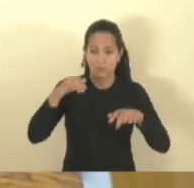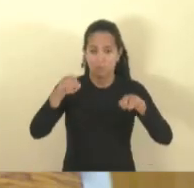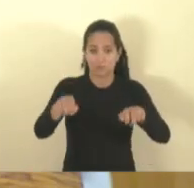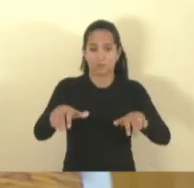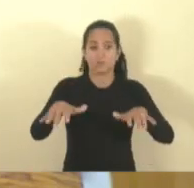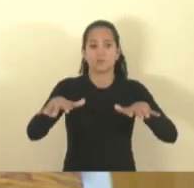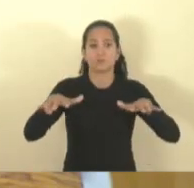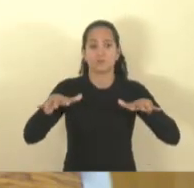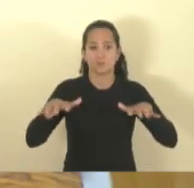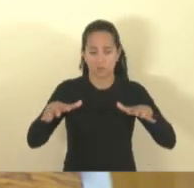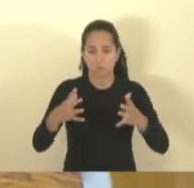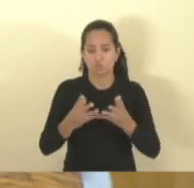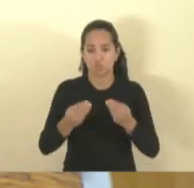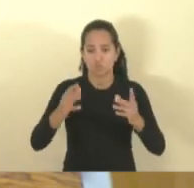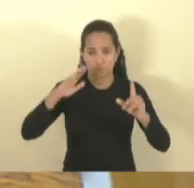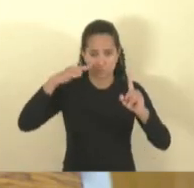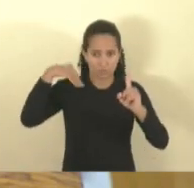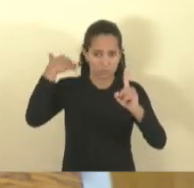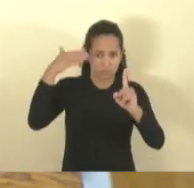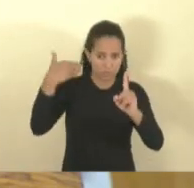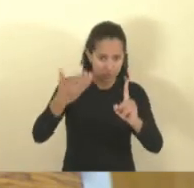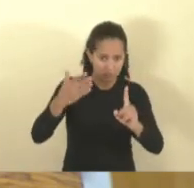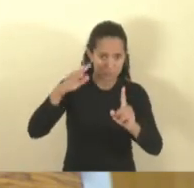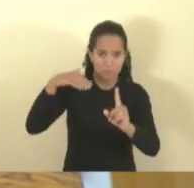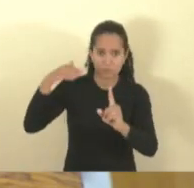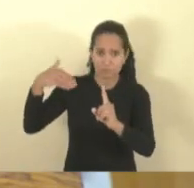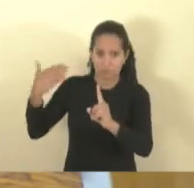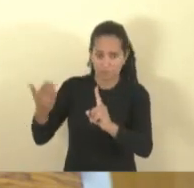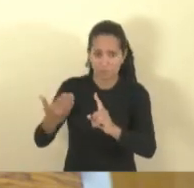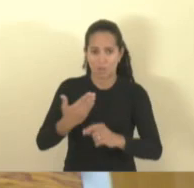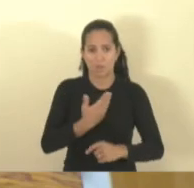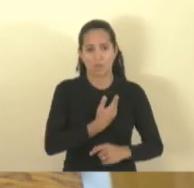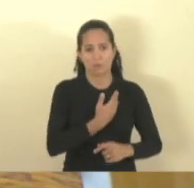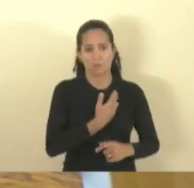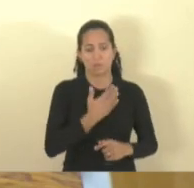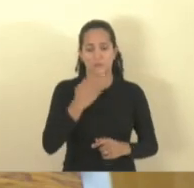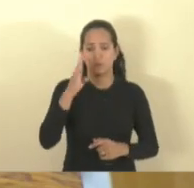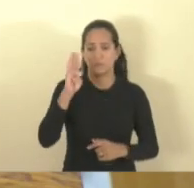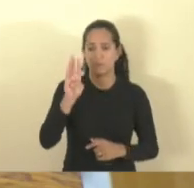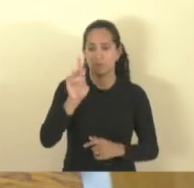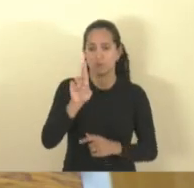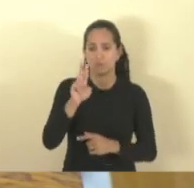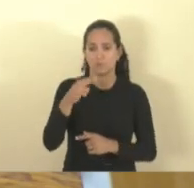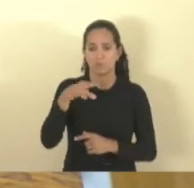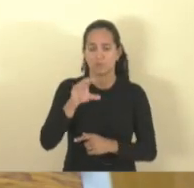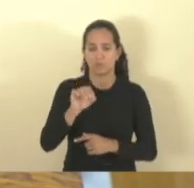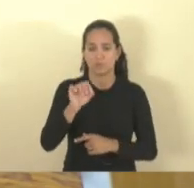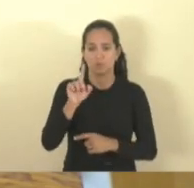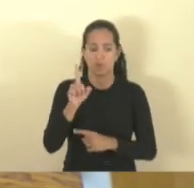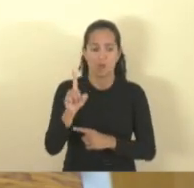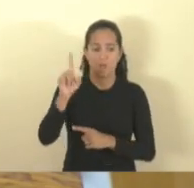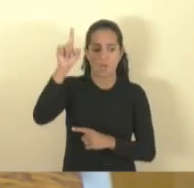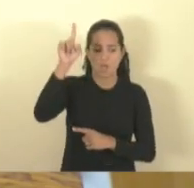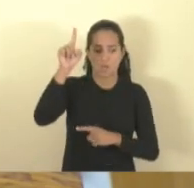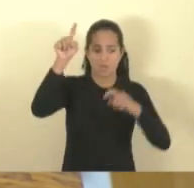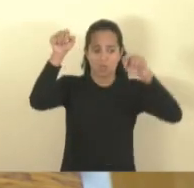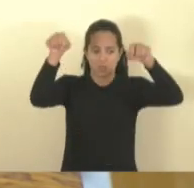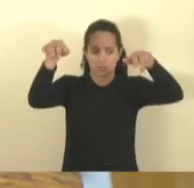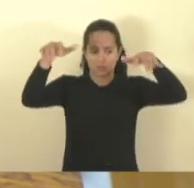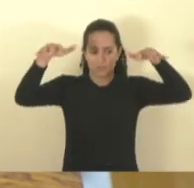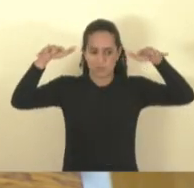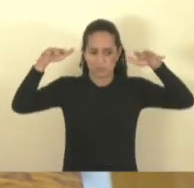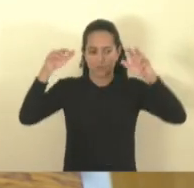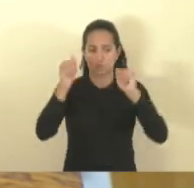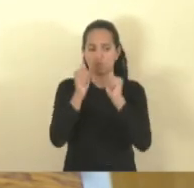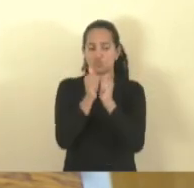que serão homenageados hoje, o colega Bruno que está lá na galeria com o filho participando